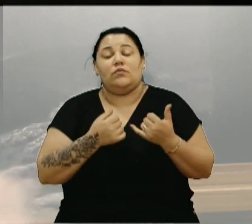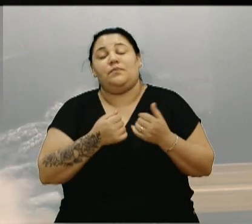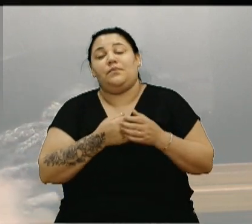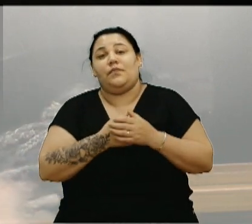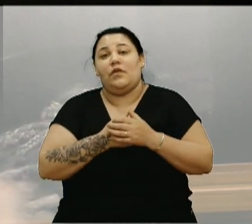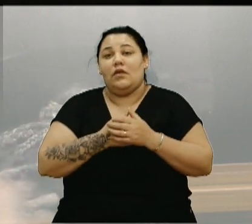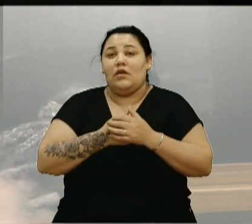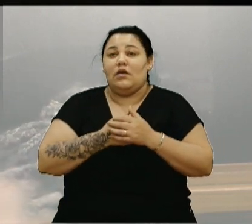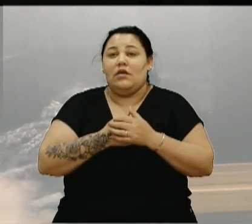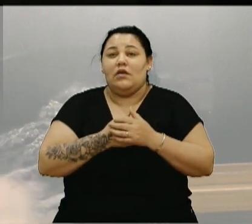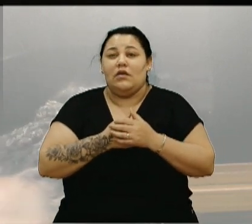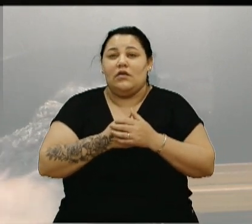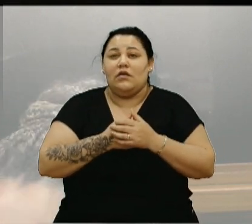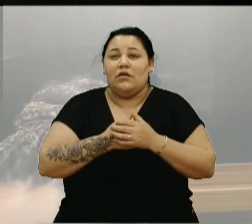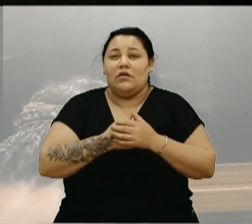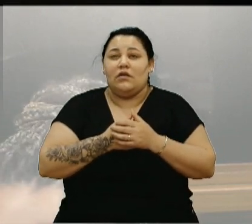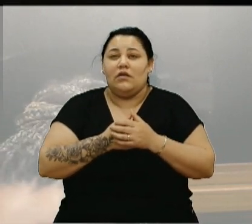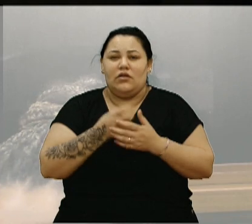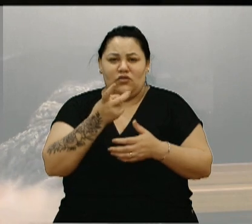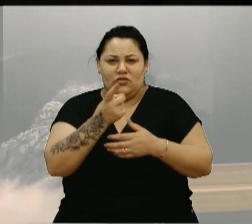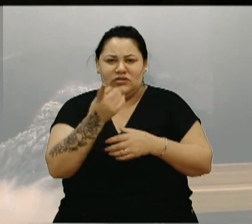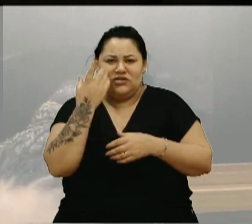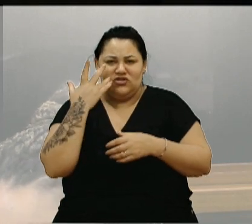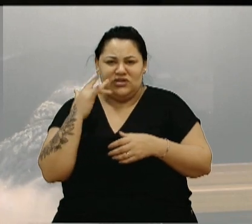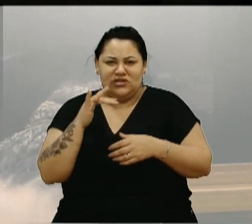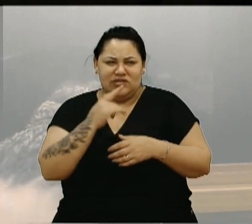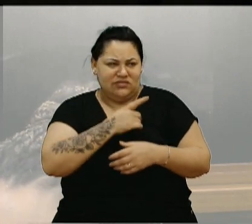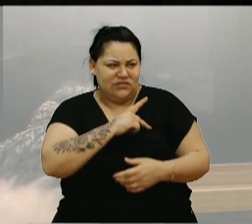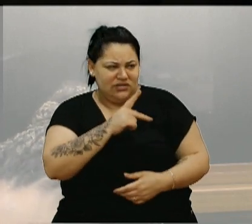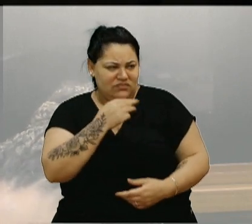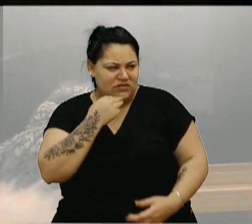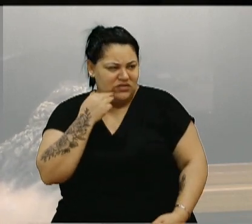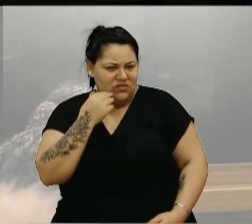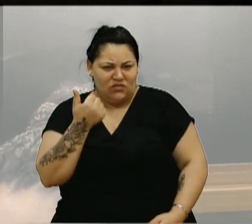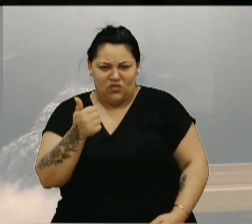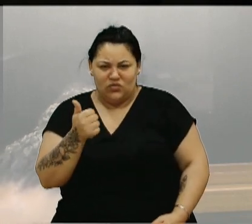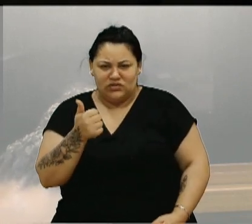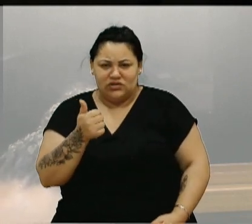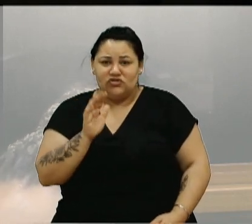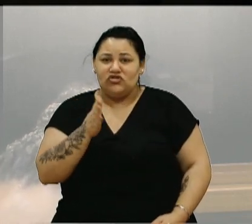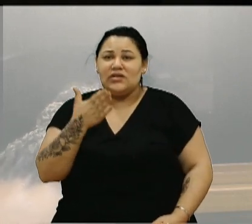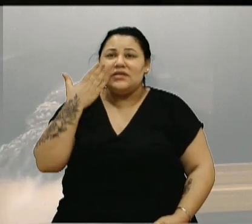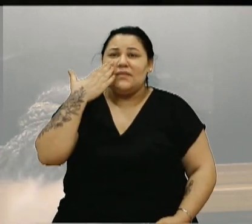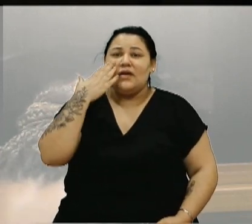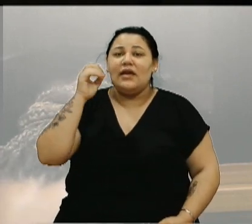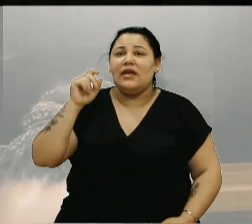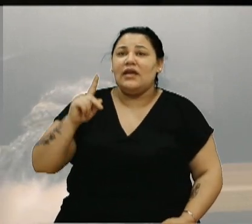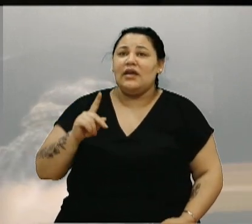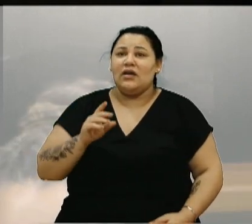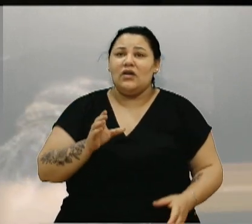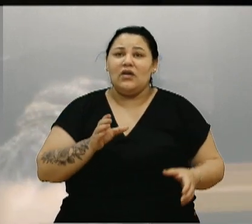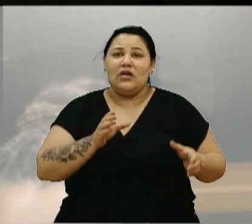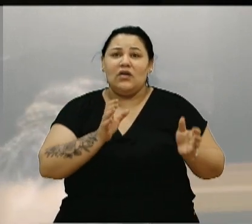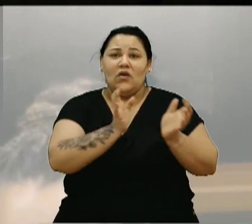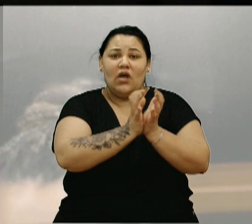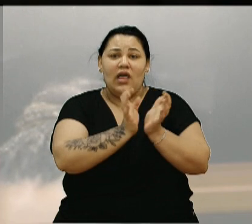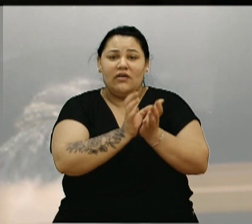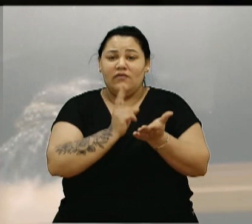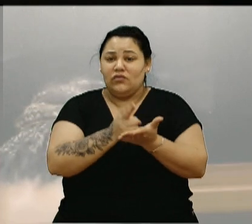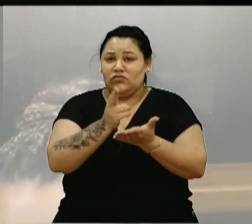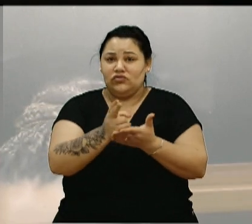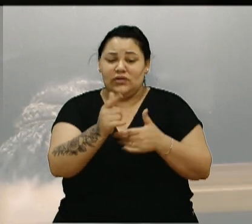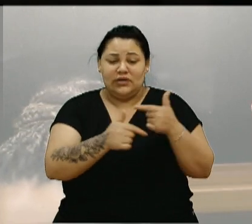Daqui 12 dias, presidente Marisol, 11, talvez nós já vamos saber quem vão ser os colegas que vão seguir nessas cadeiras ou